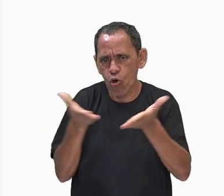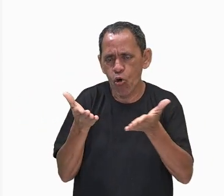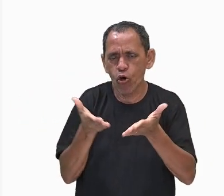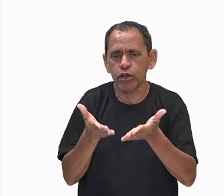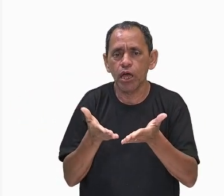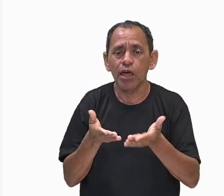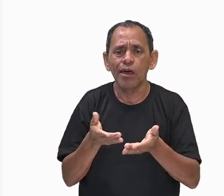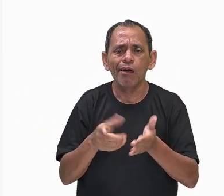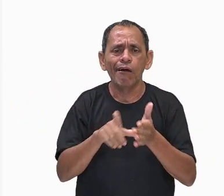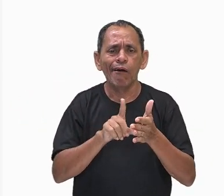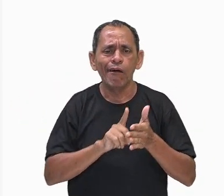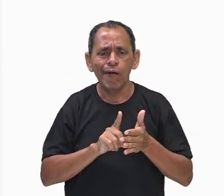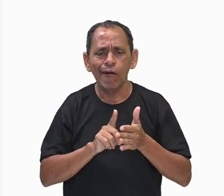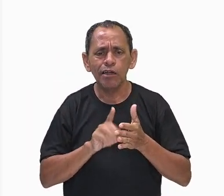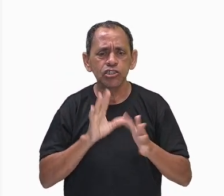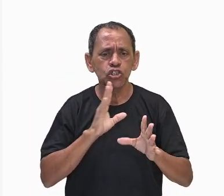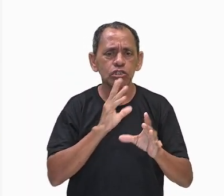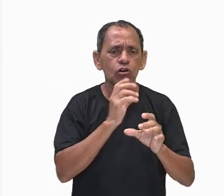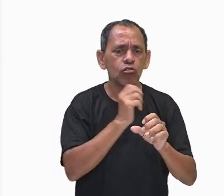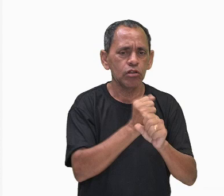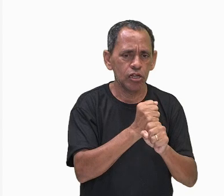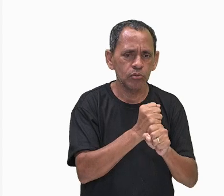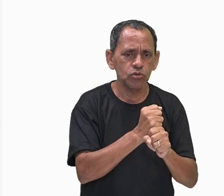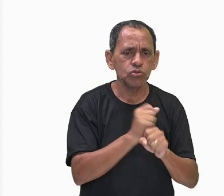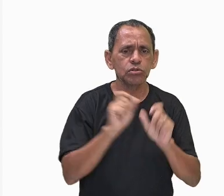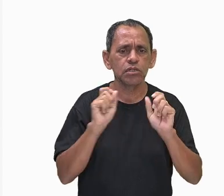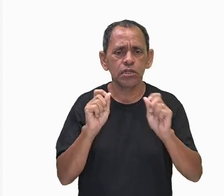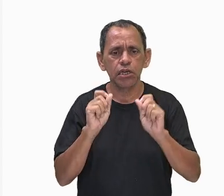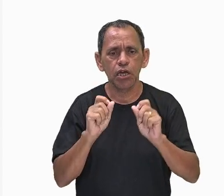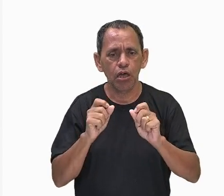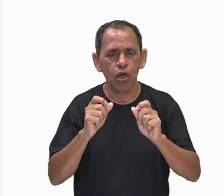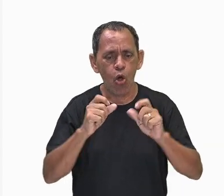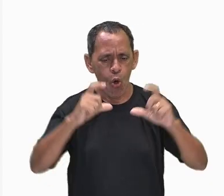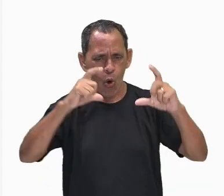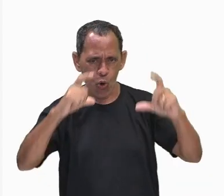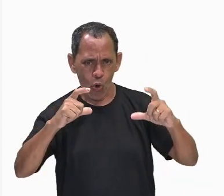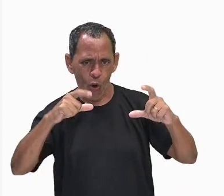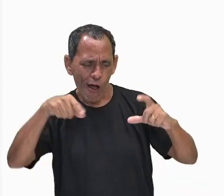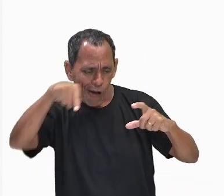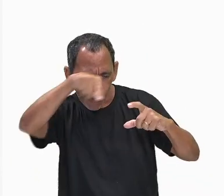né? O cálculo da área do cilindro, como eu já adiantei, né?